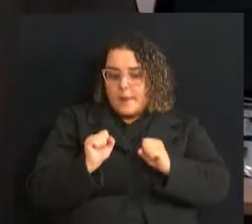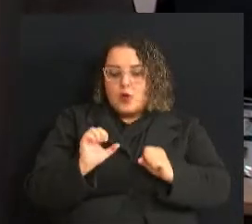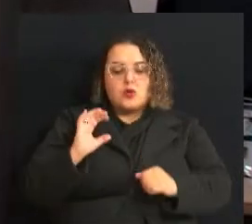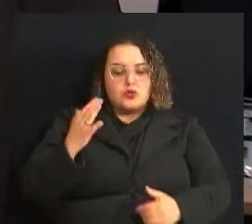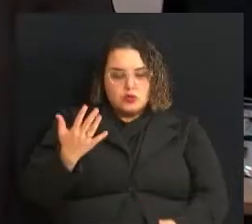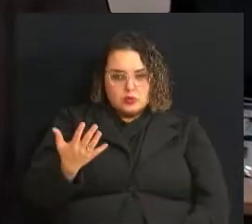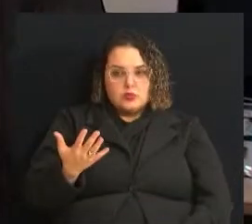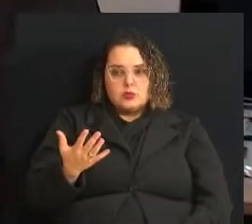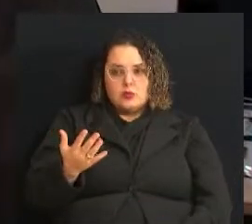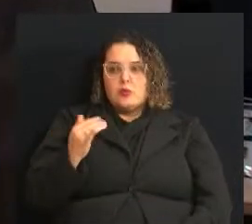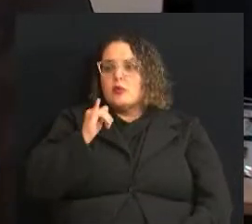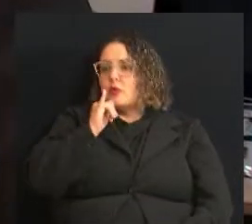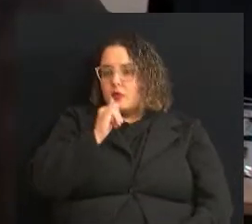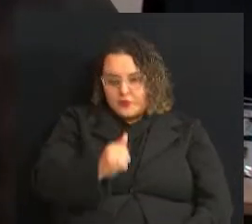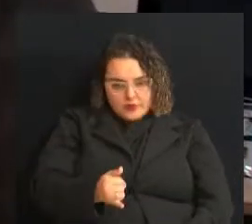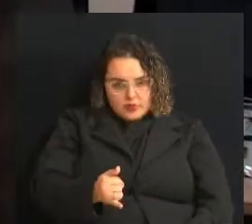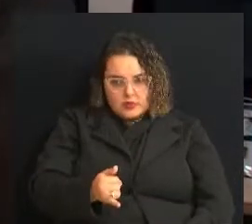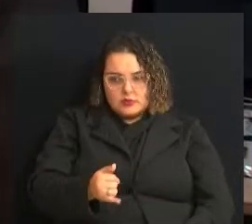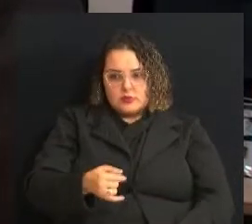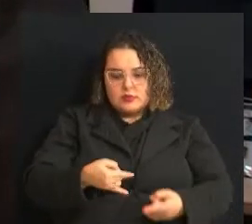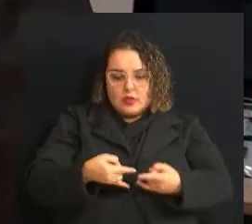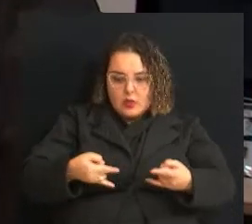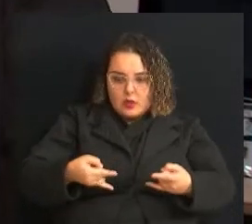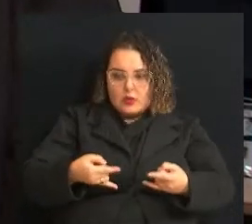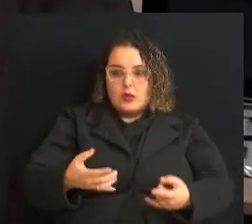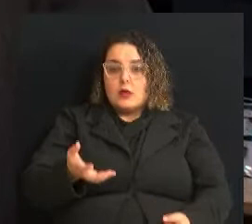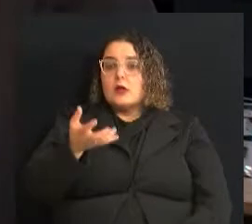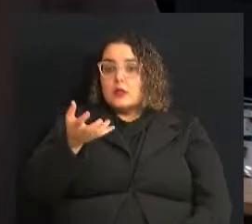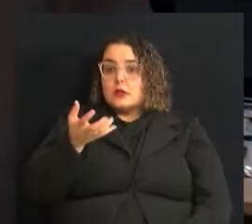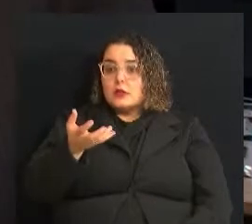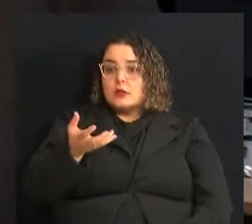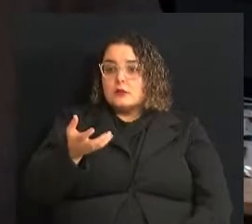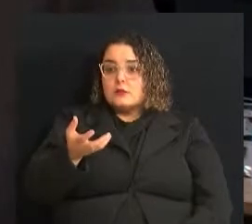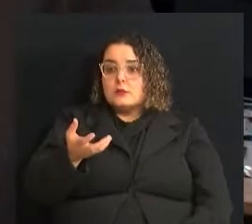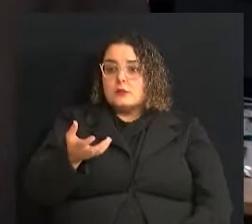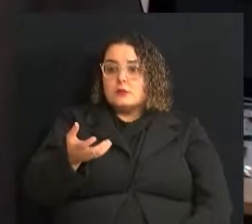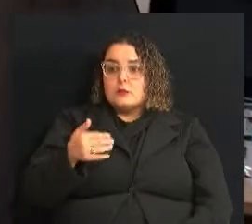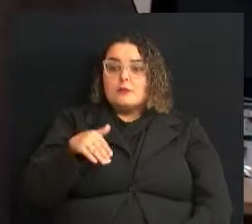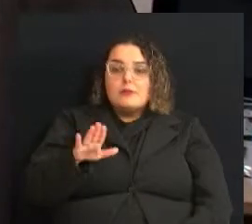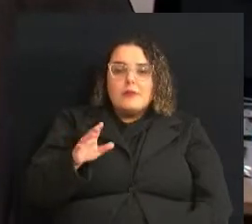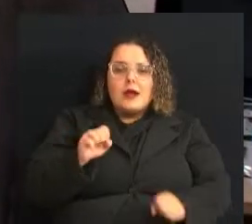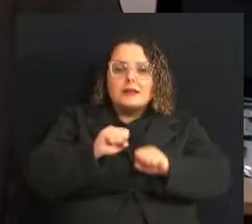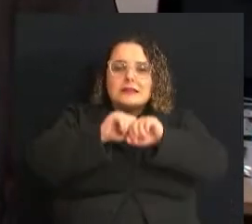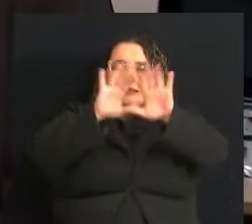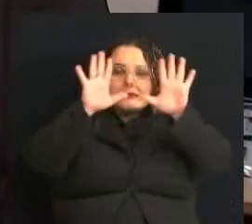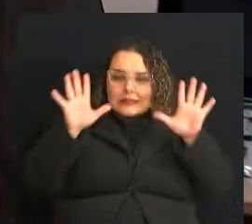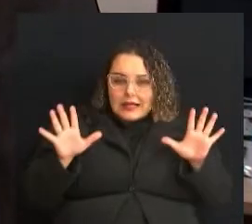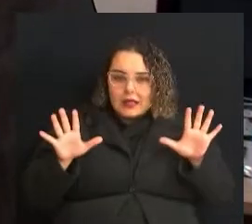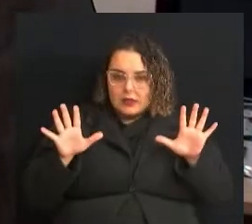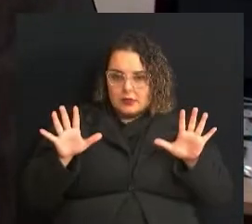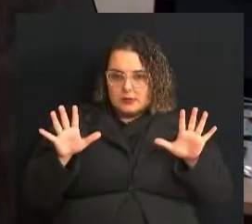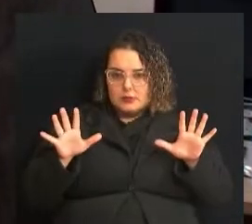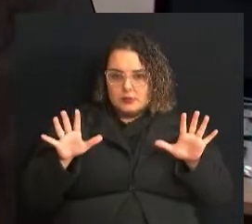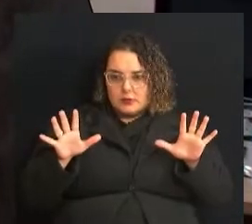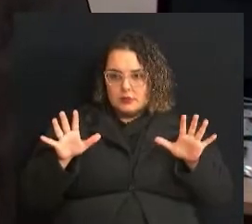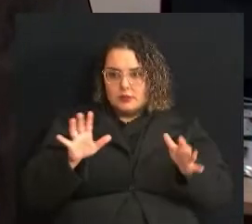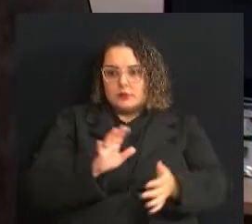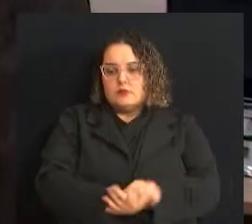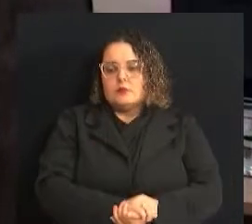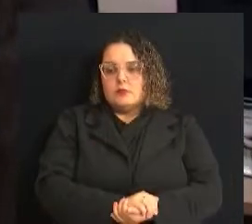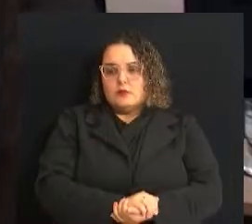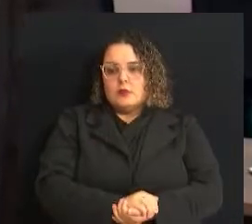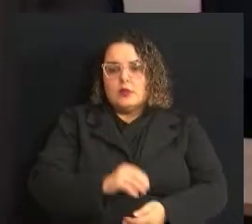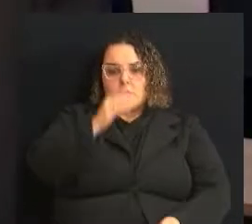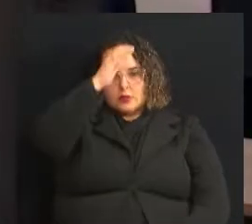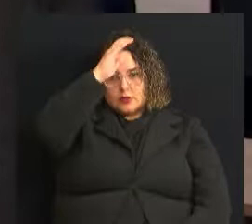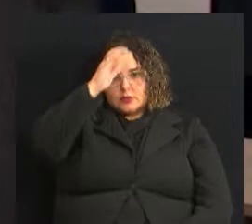um aviso que venha na conta, a gente gostaria de uma coisa mais destacada. Então, que o cidadão receba